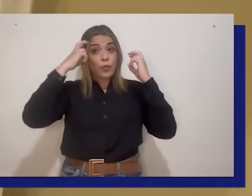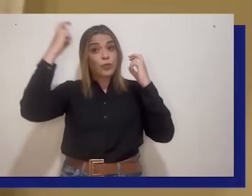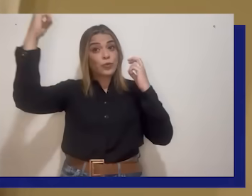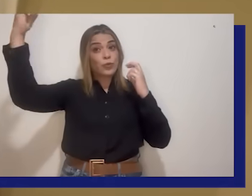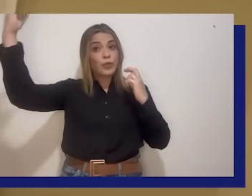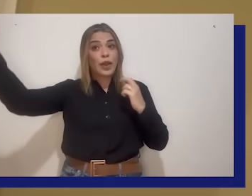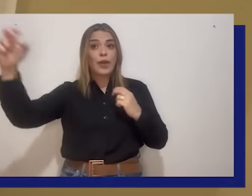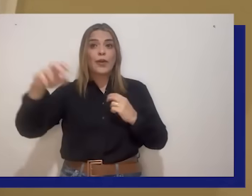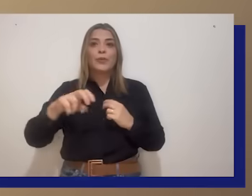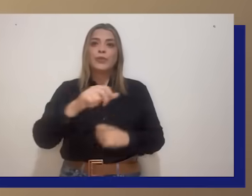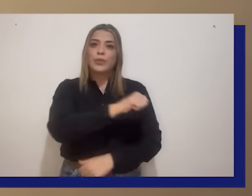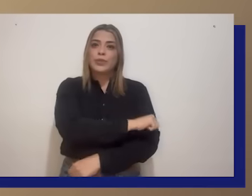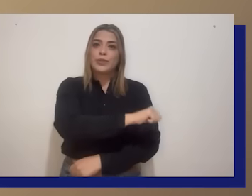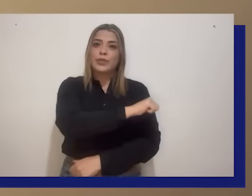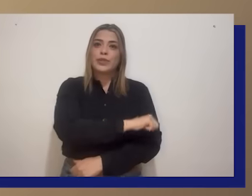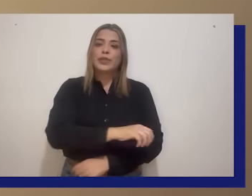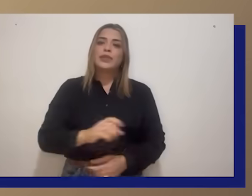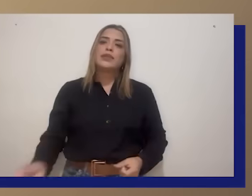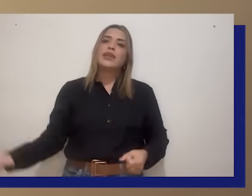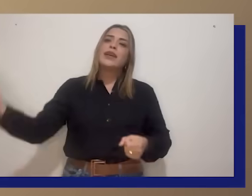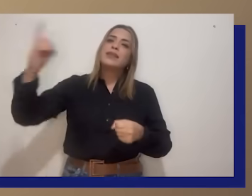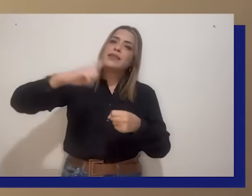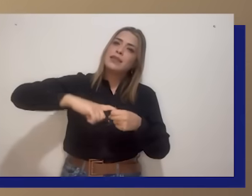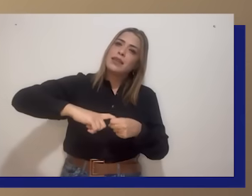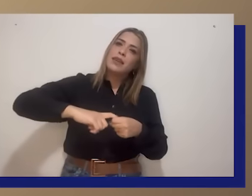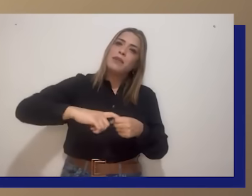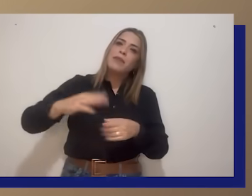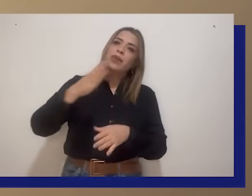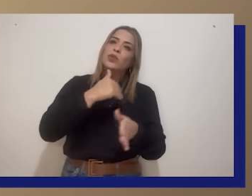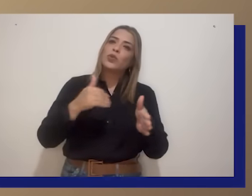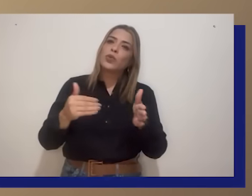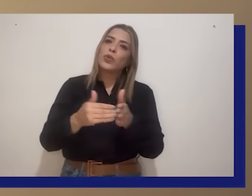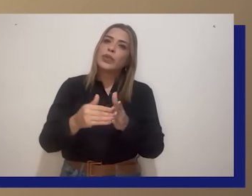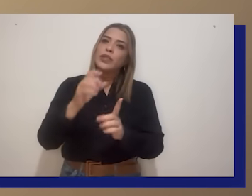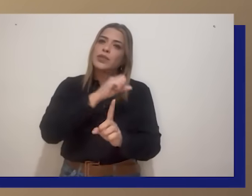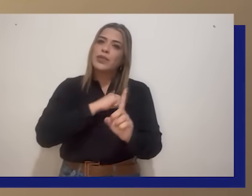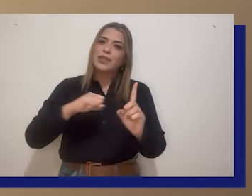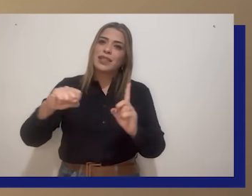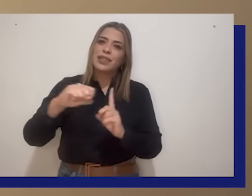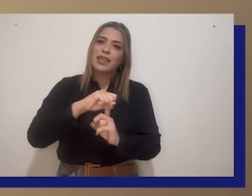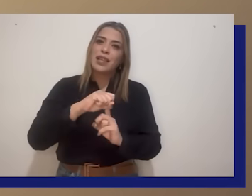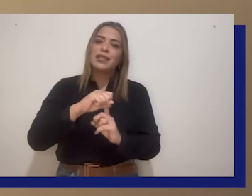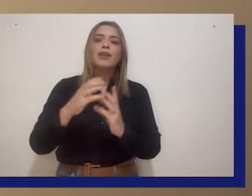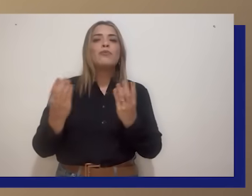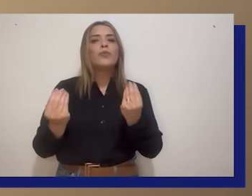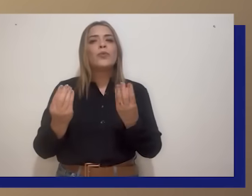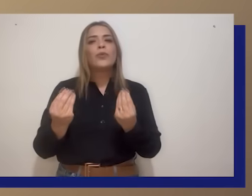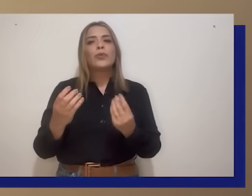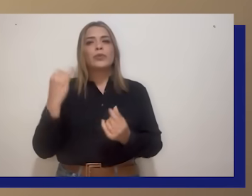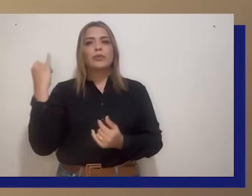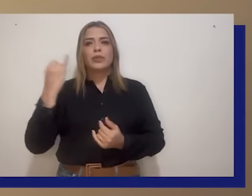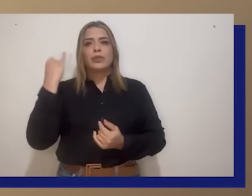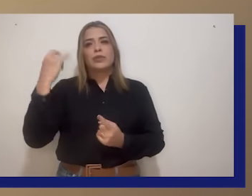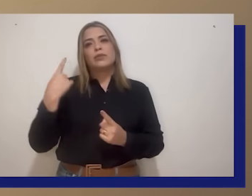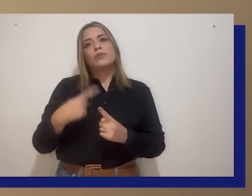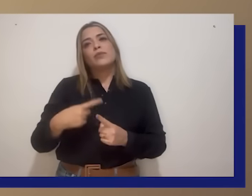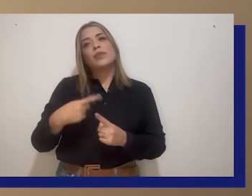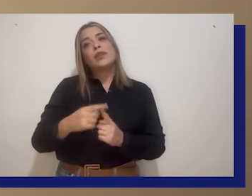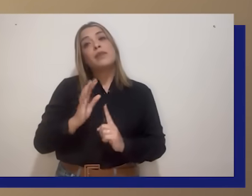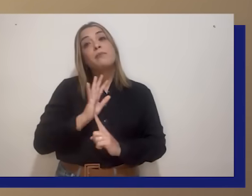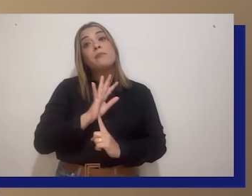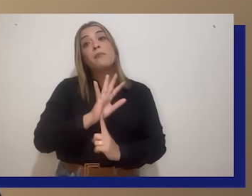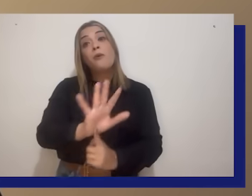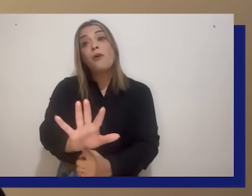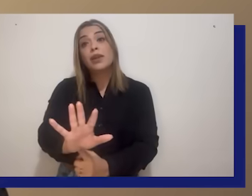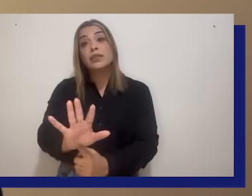essas informações, botar disponível à sociedade, isso é extremamente importante, porque também